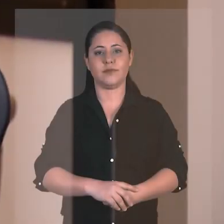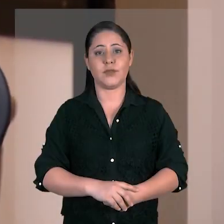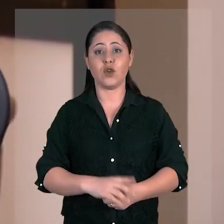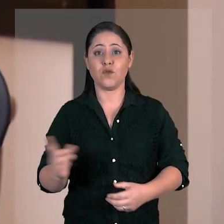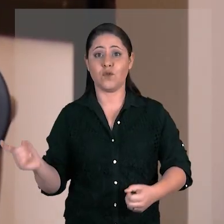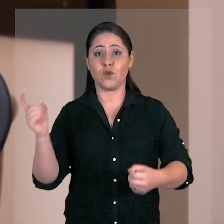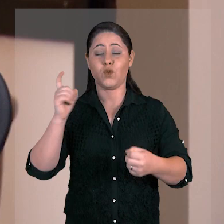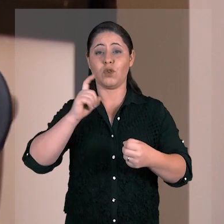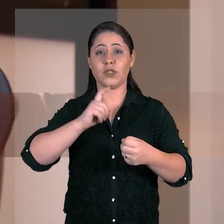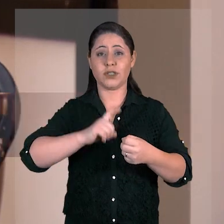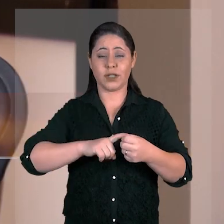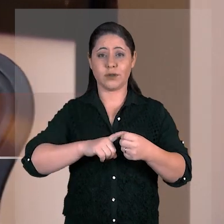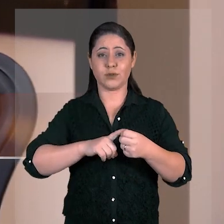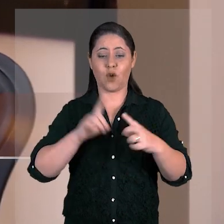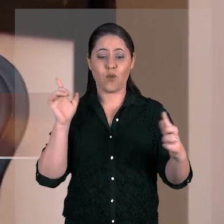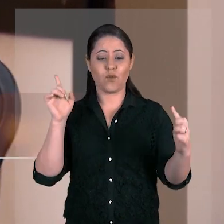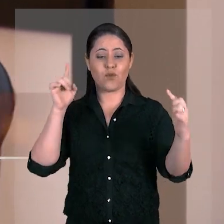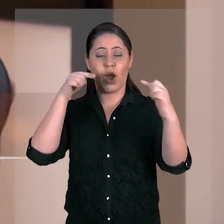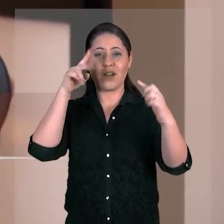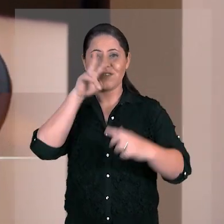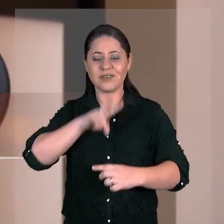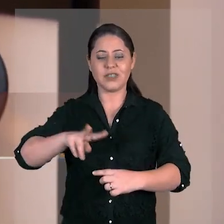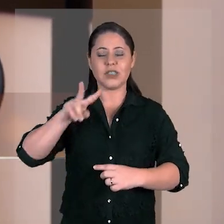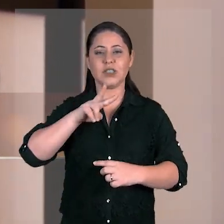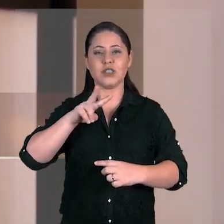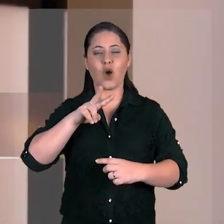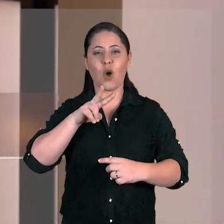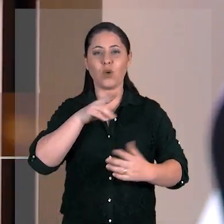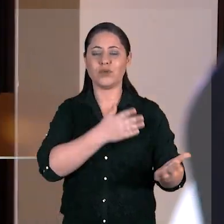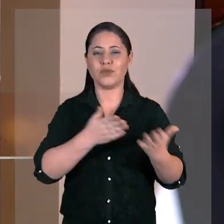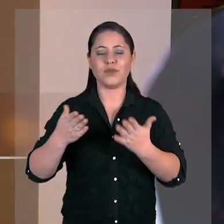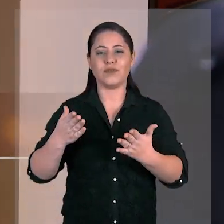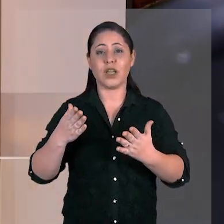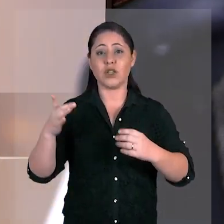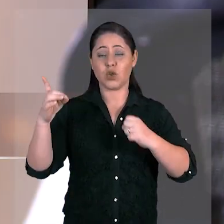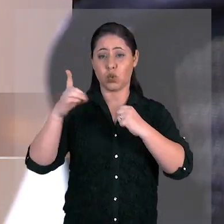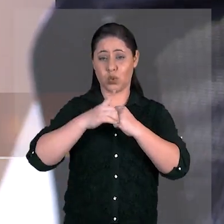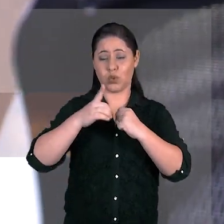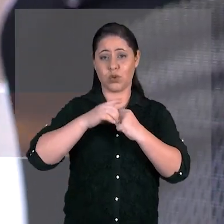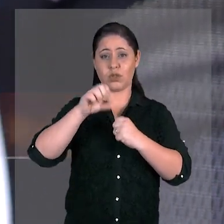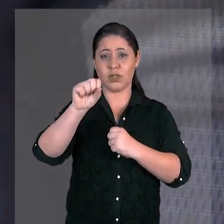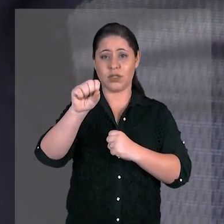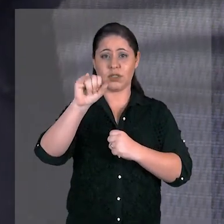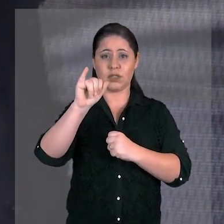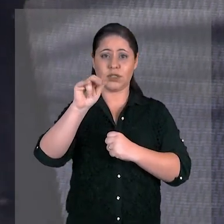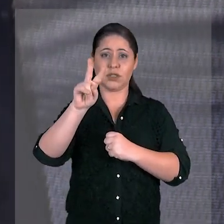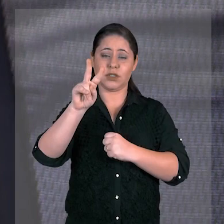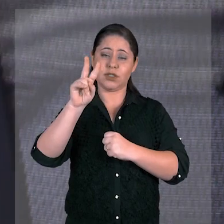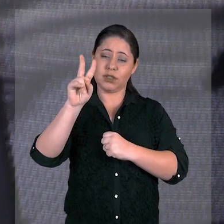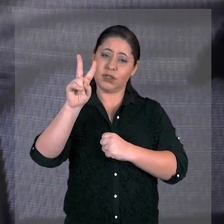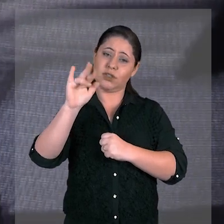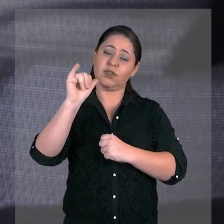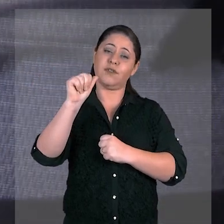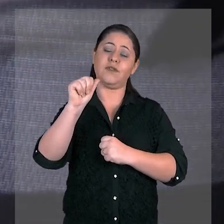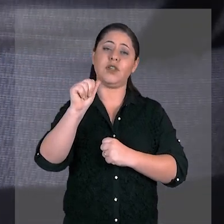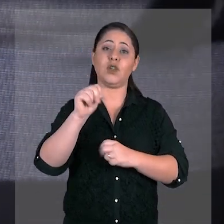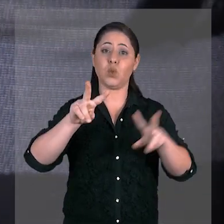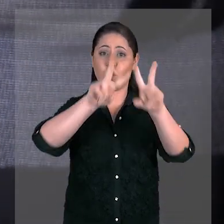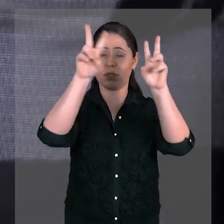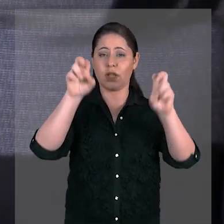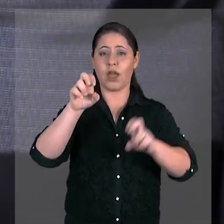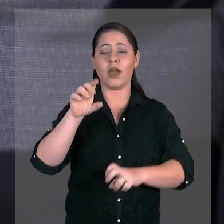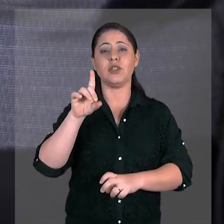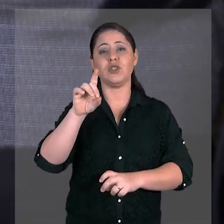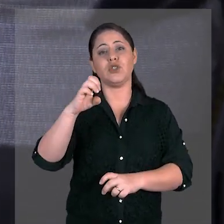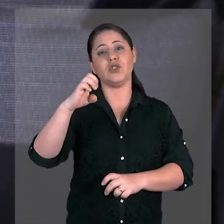Voltamos com o Ponto de Vista. A nossa convidada de hoje é Silvia Martins e o assunto do momento, como prometido no bloco anterior, é Deep